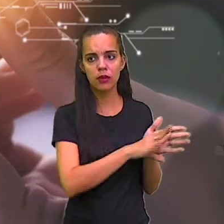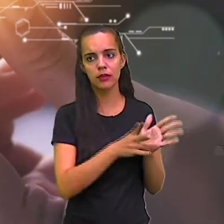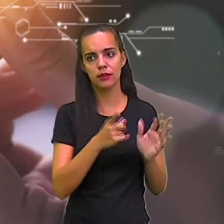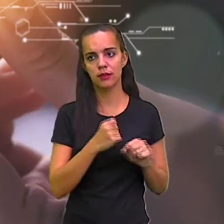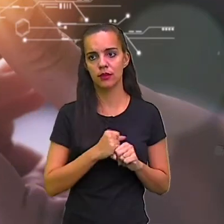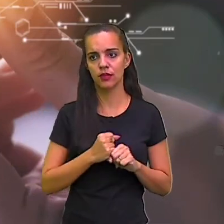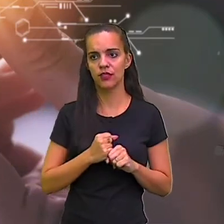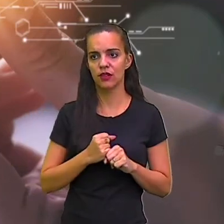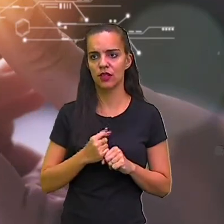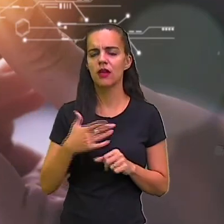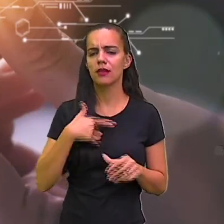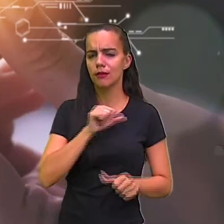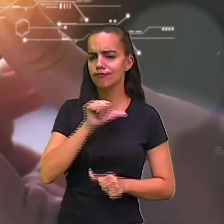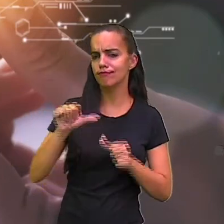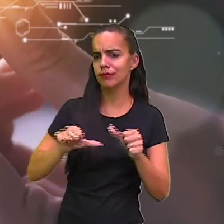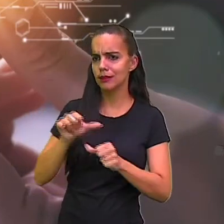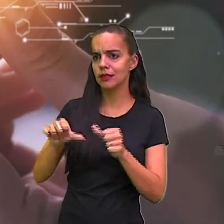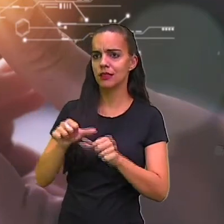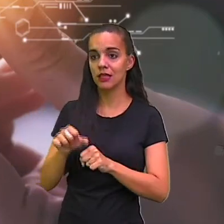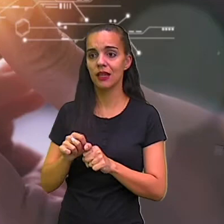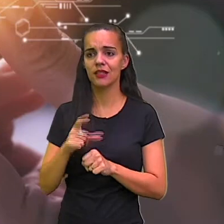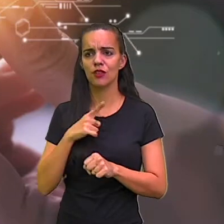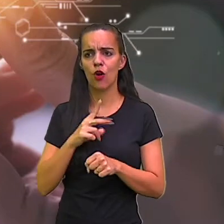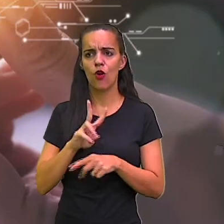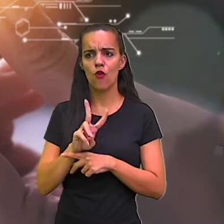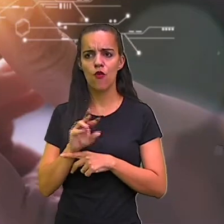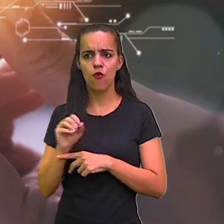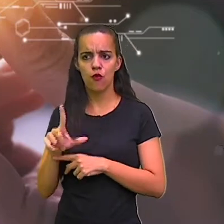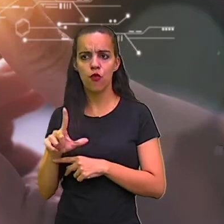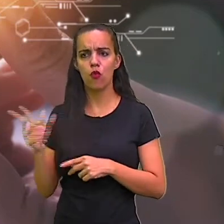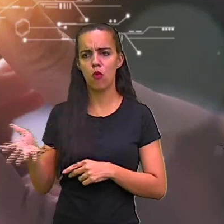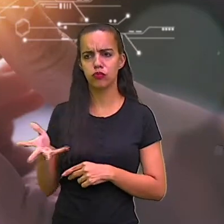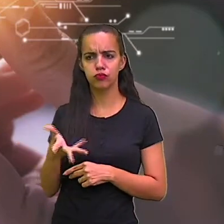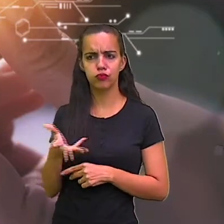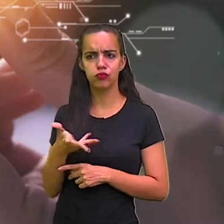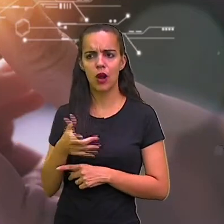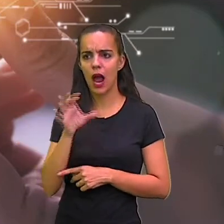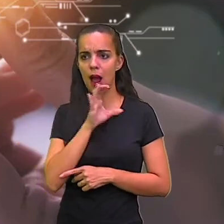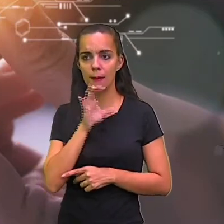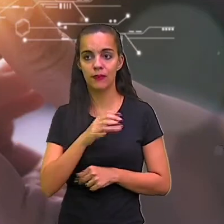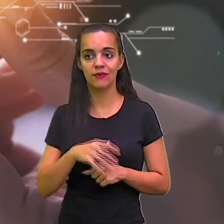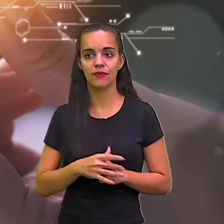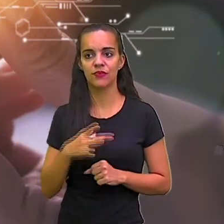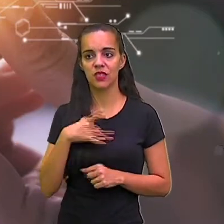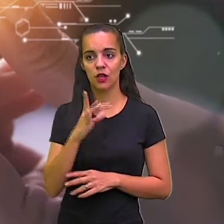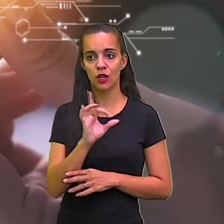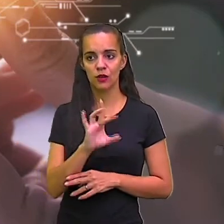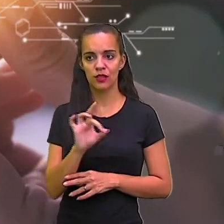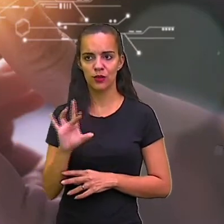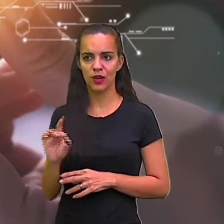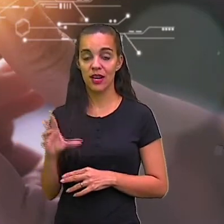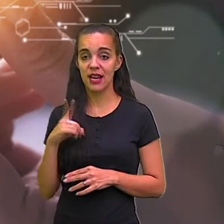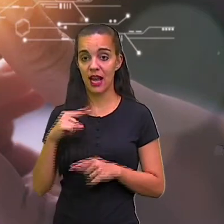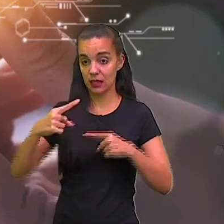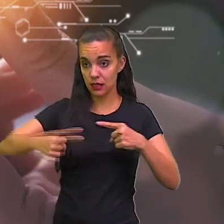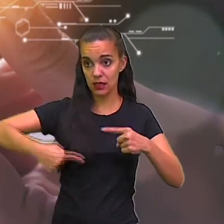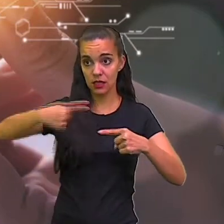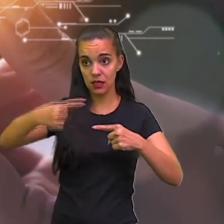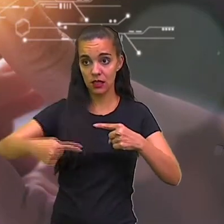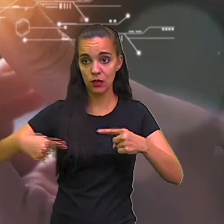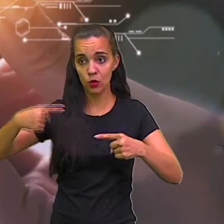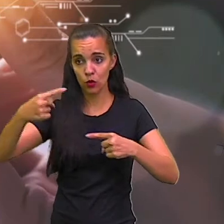inúmeras alterações de voltagem e na nas áreas residenciais cada circuito